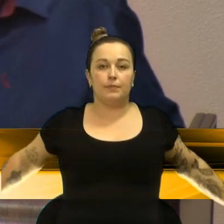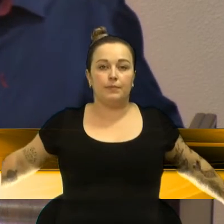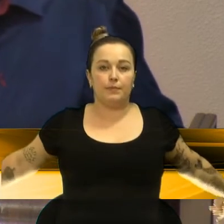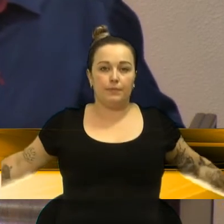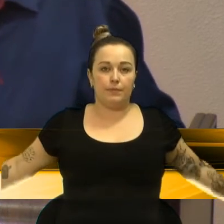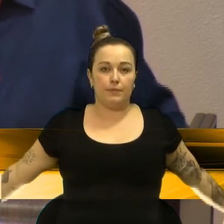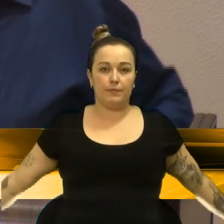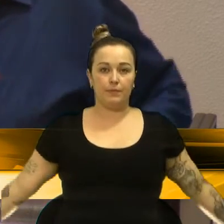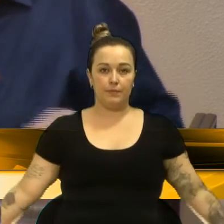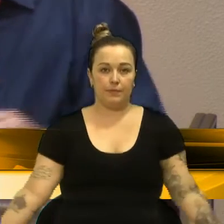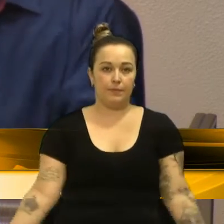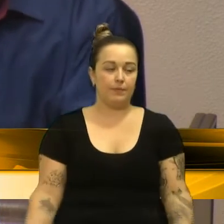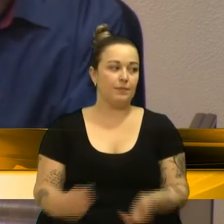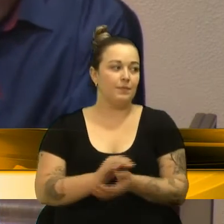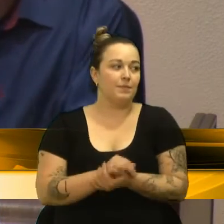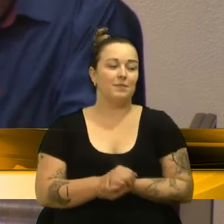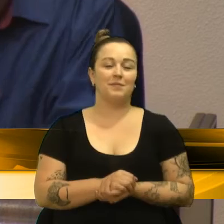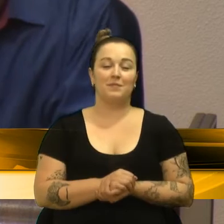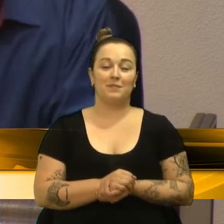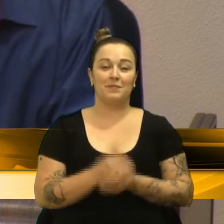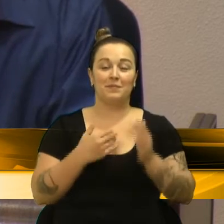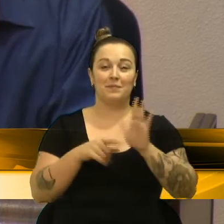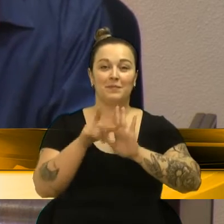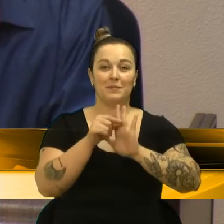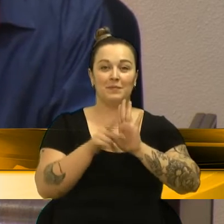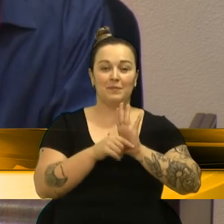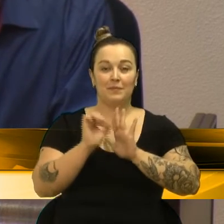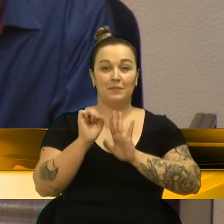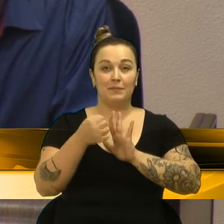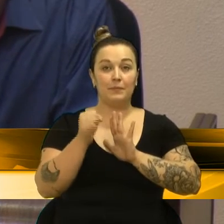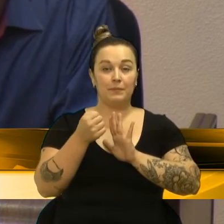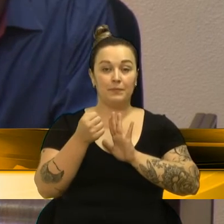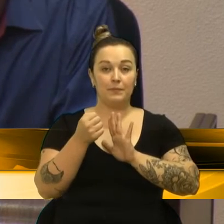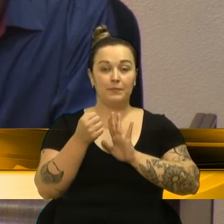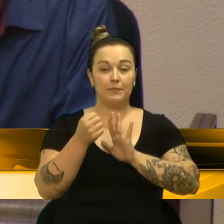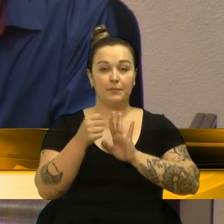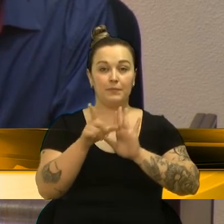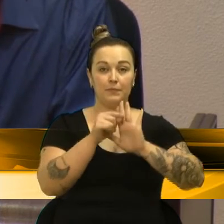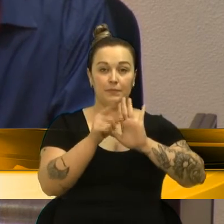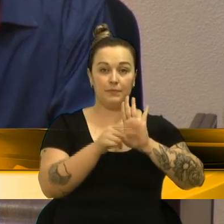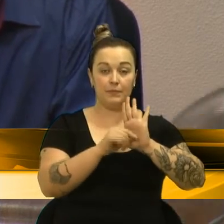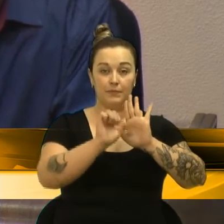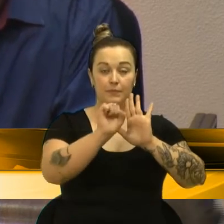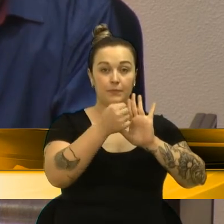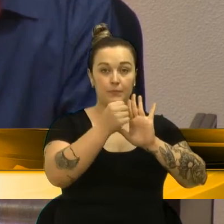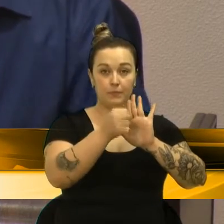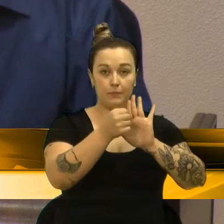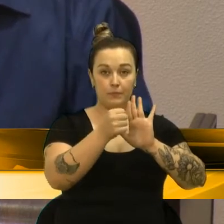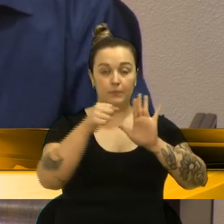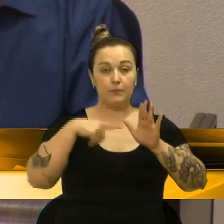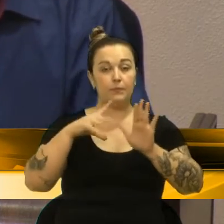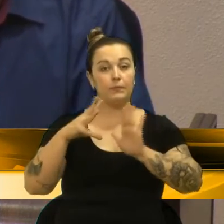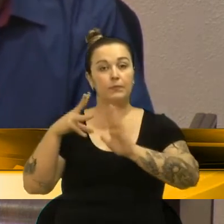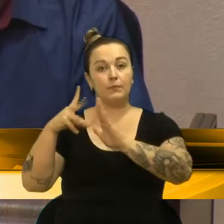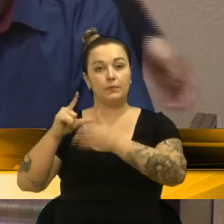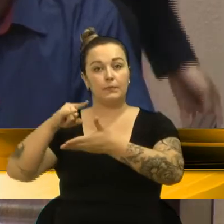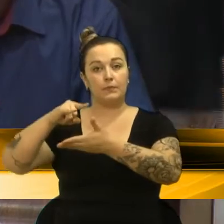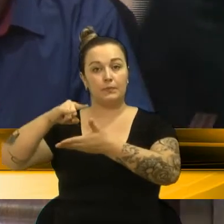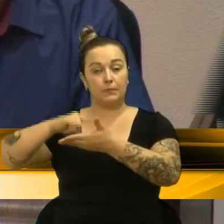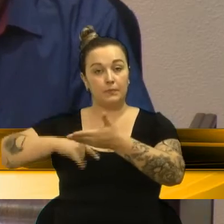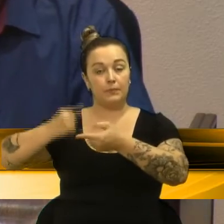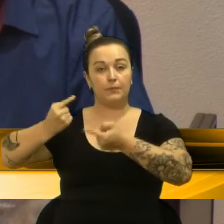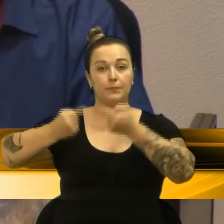Artigo 8º. As decisões do CMS serão consubstanciadas em resoluções. Parágrafo único. O prefeito, na qualidade